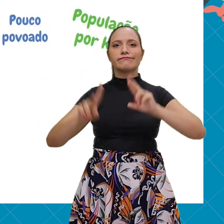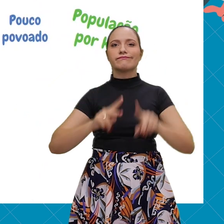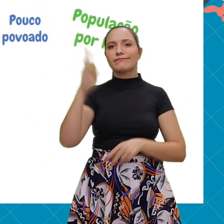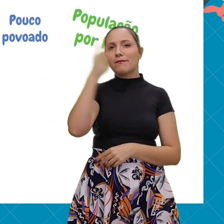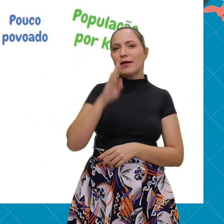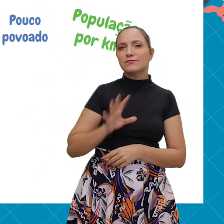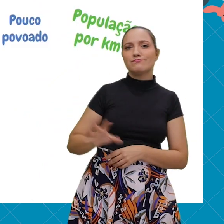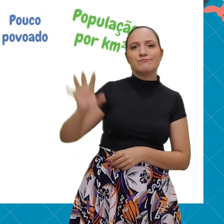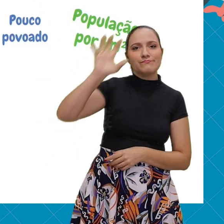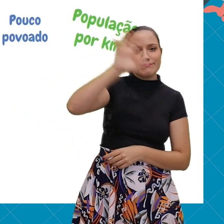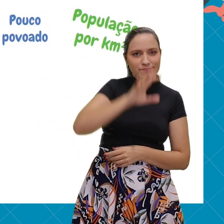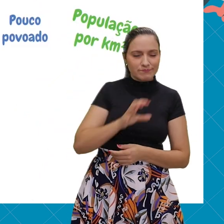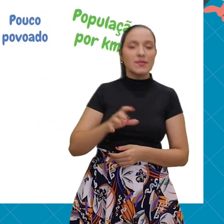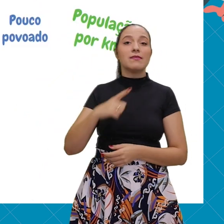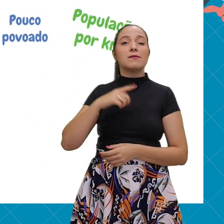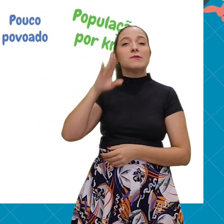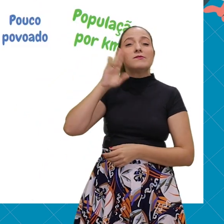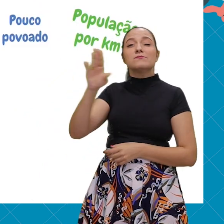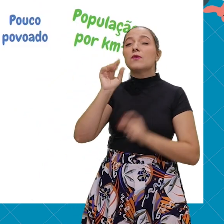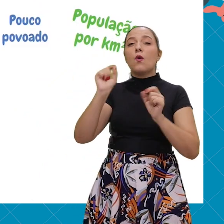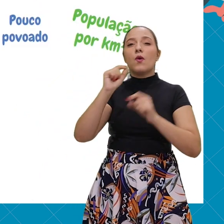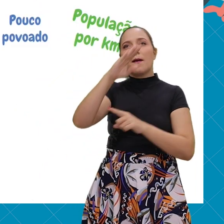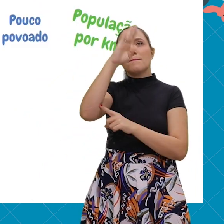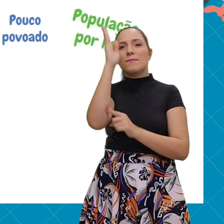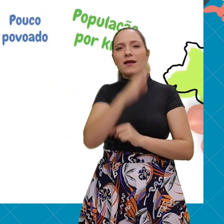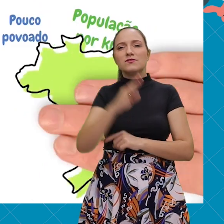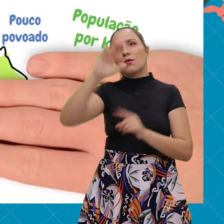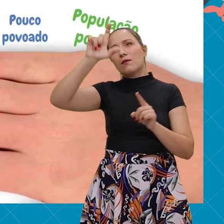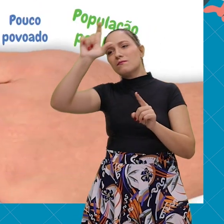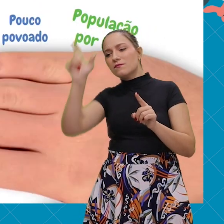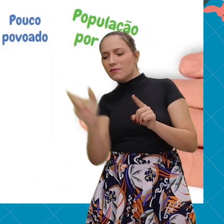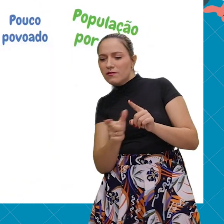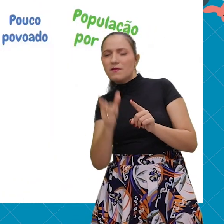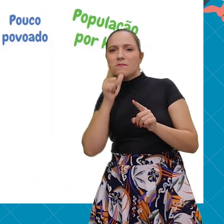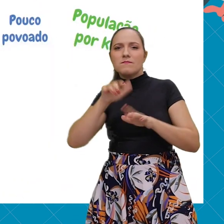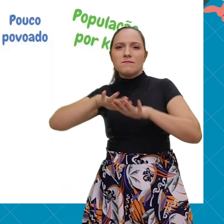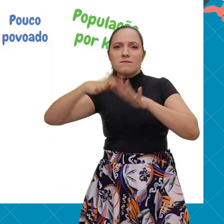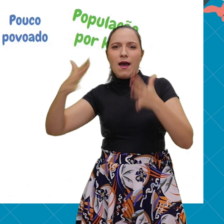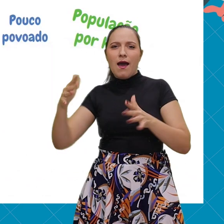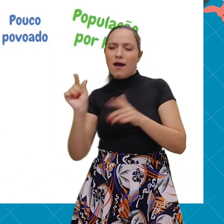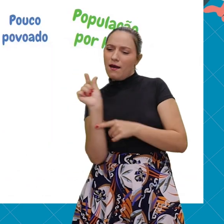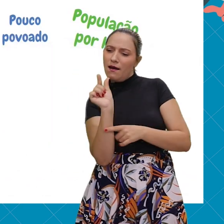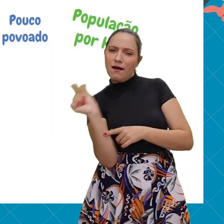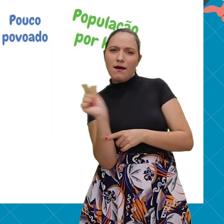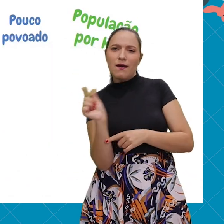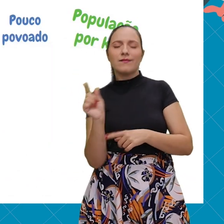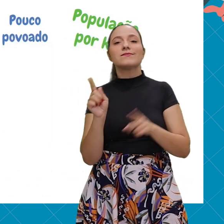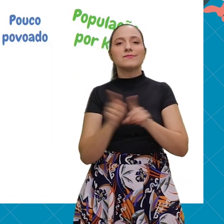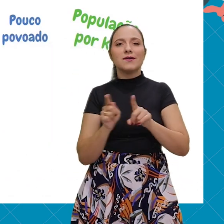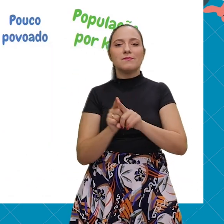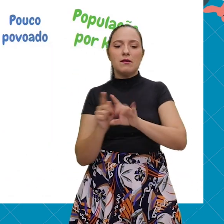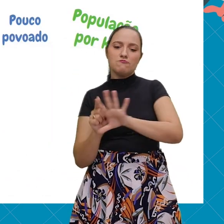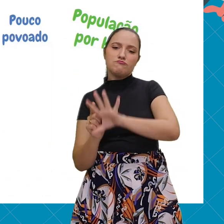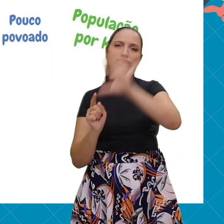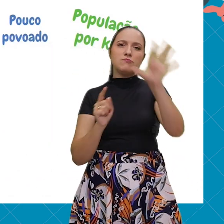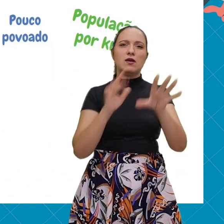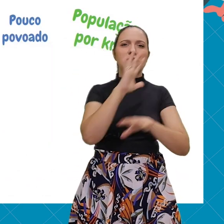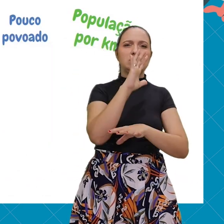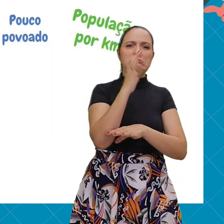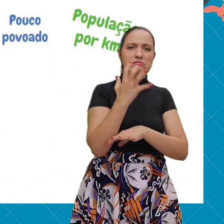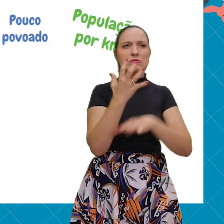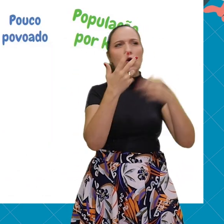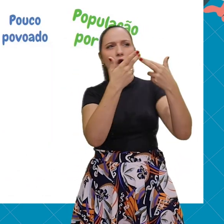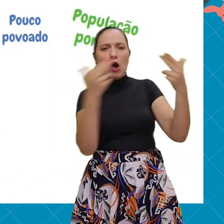longo do território brasileiro, estando concentrada principalmente nas zonas litorâneas e diminuindo à medida que